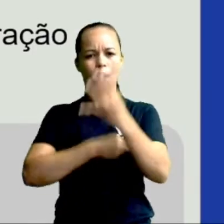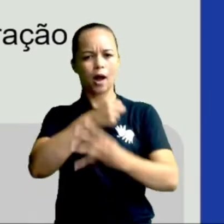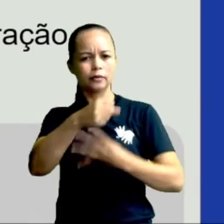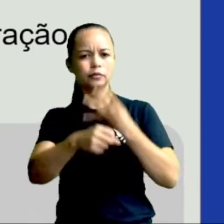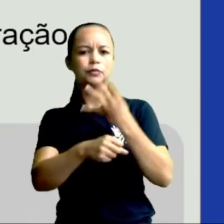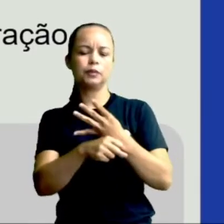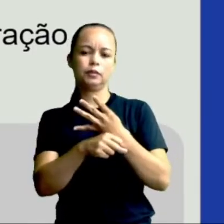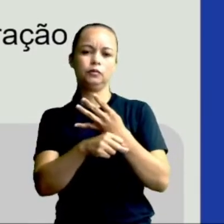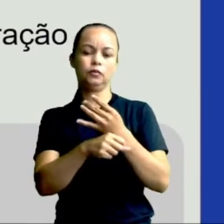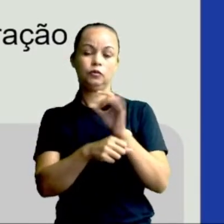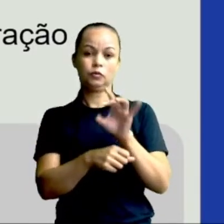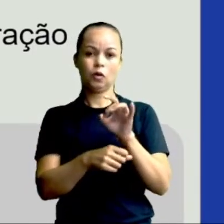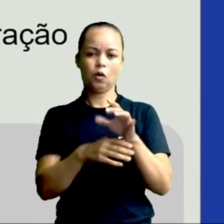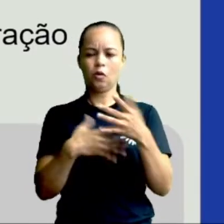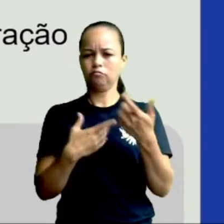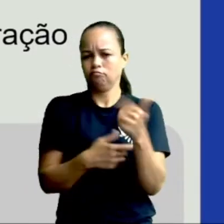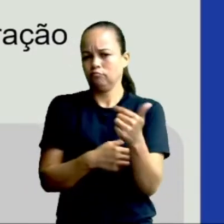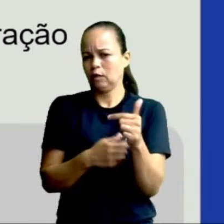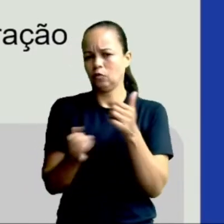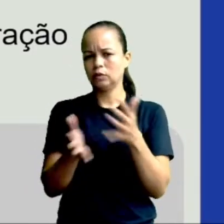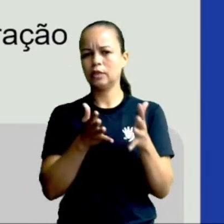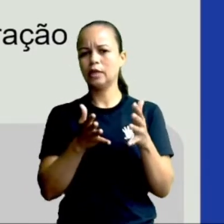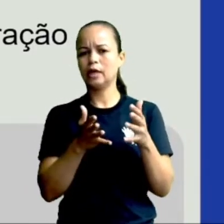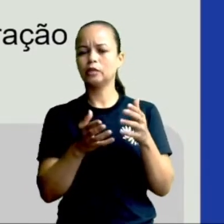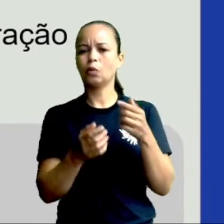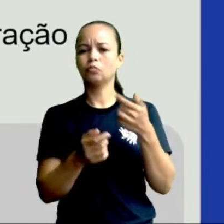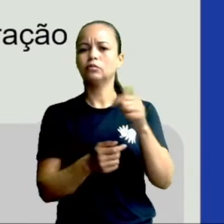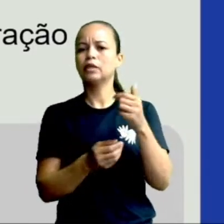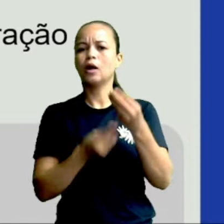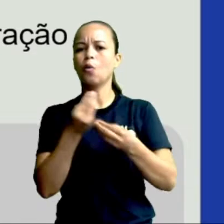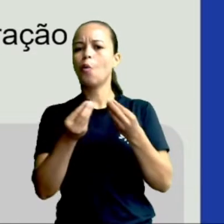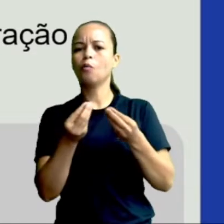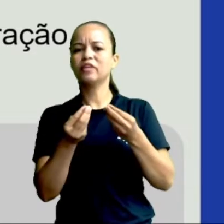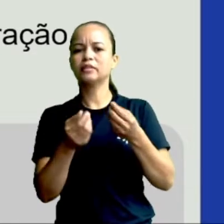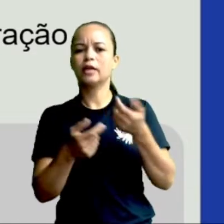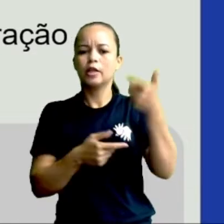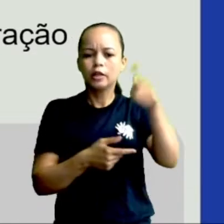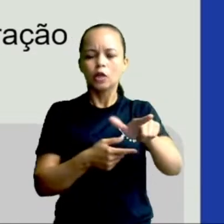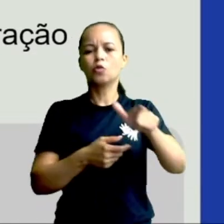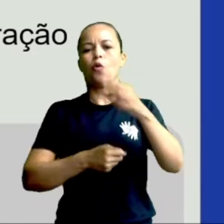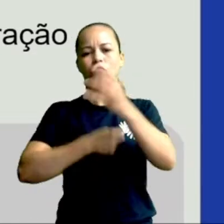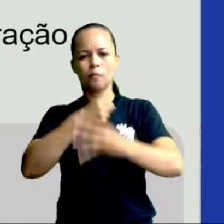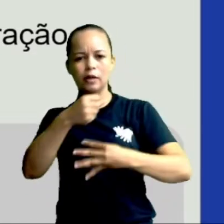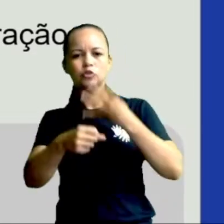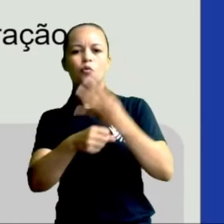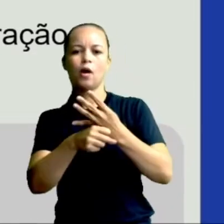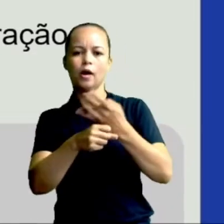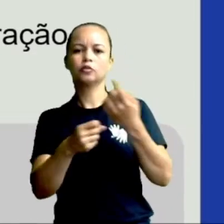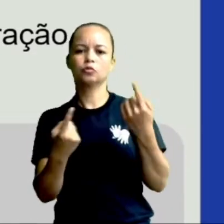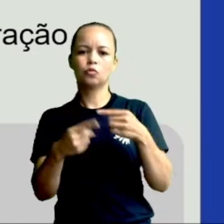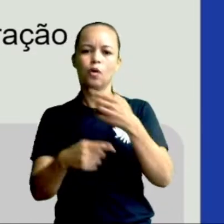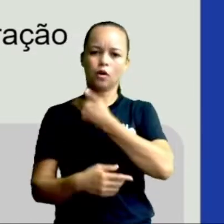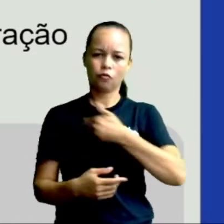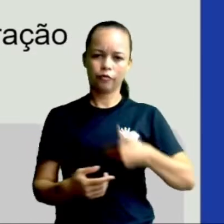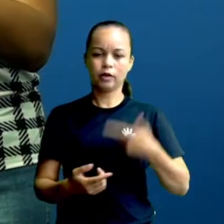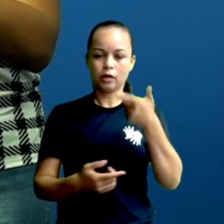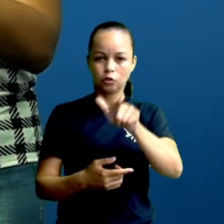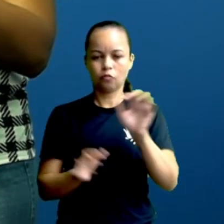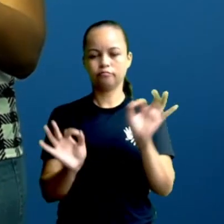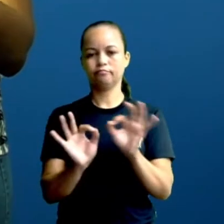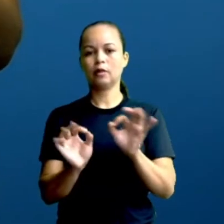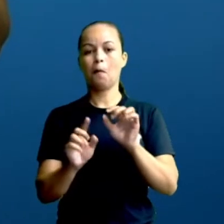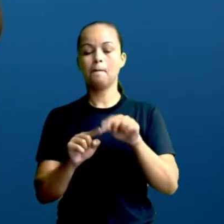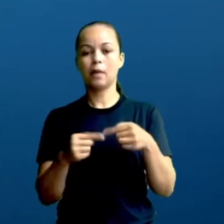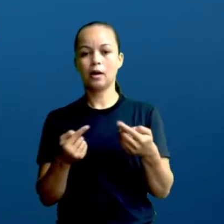Não havia ainda essa questão da reeleição, tá? De poder governar por mais 4 anos. A gente vai ver mais